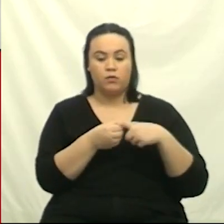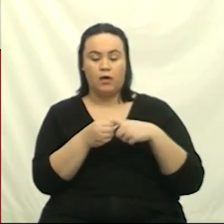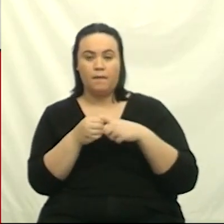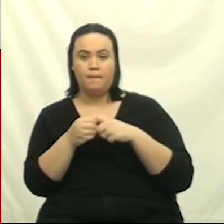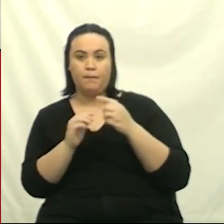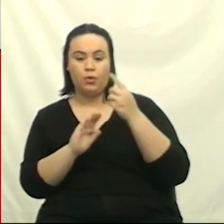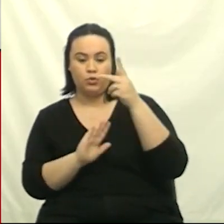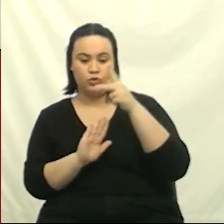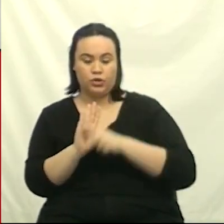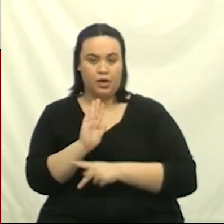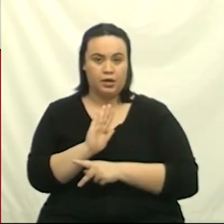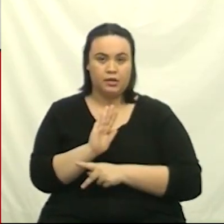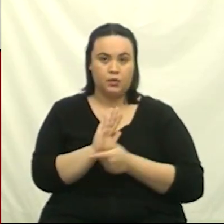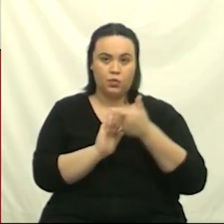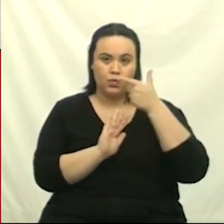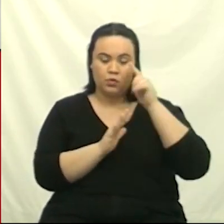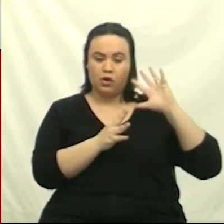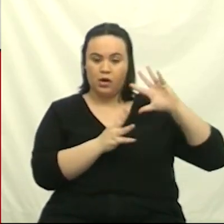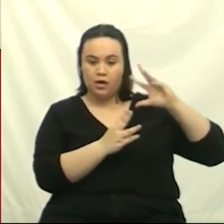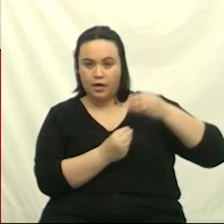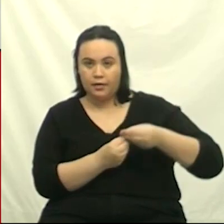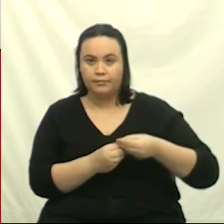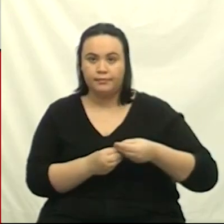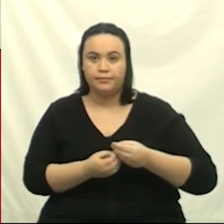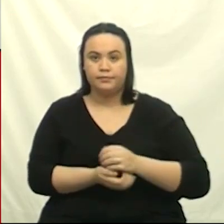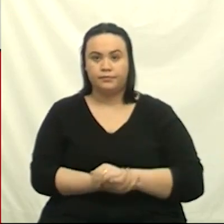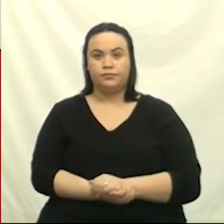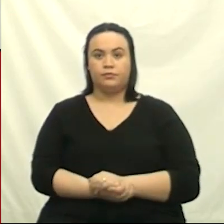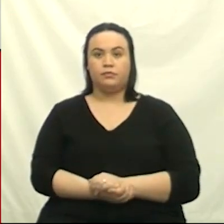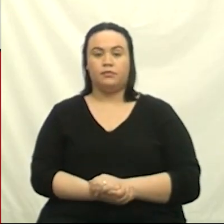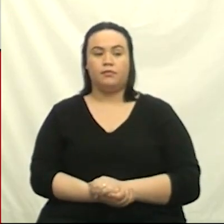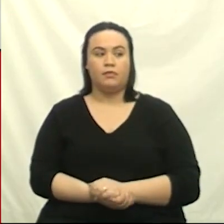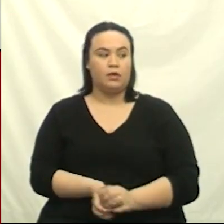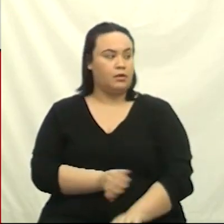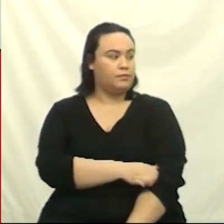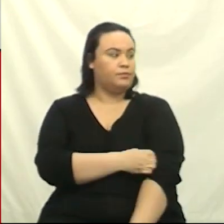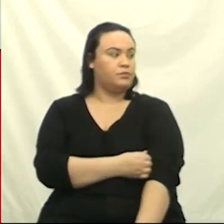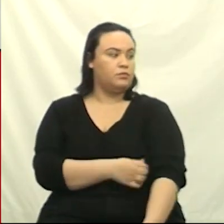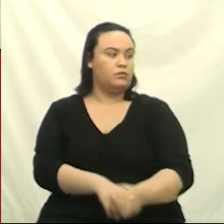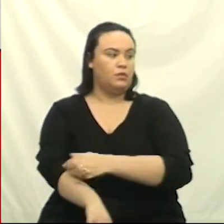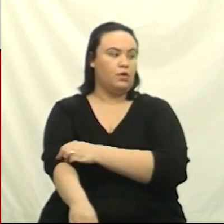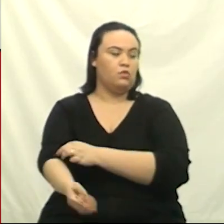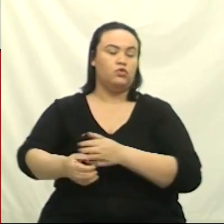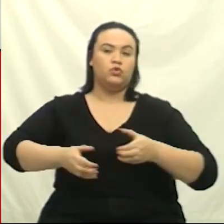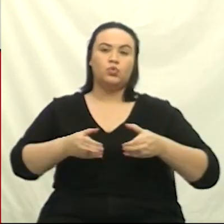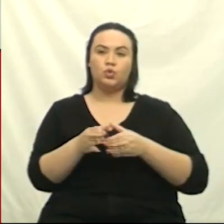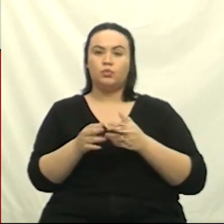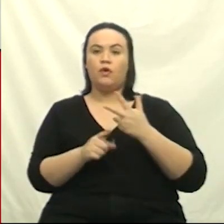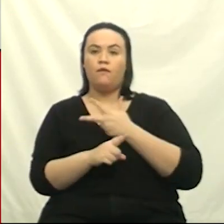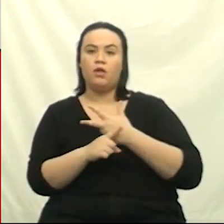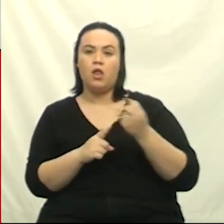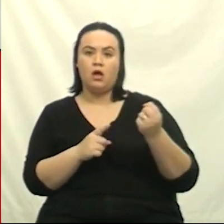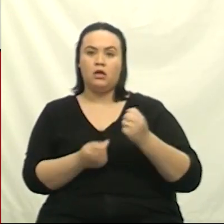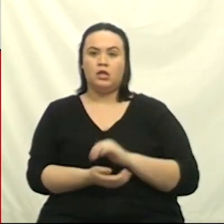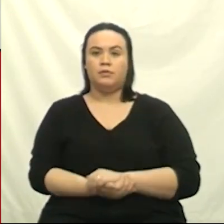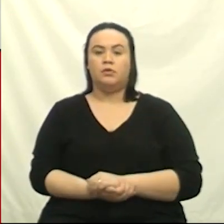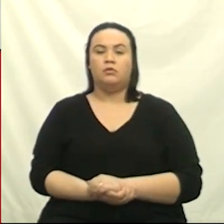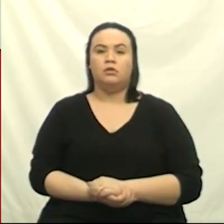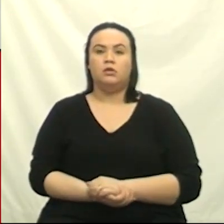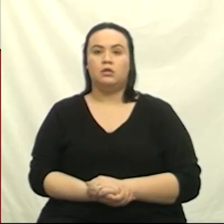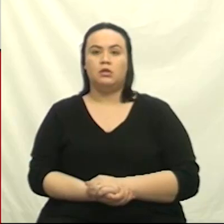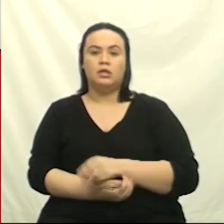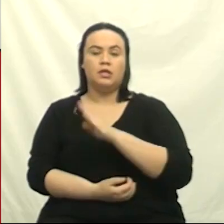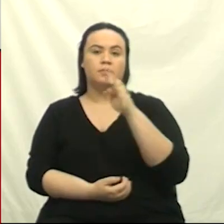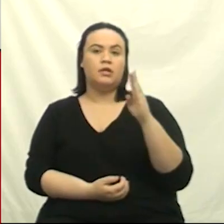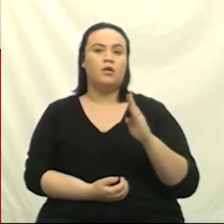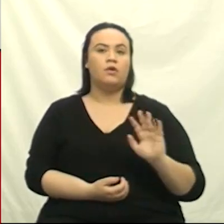e resgatar vítimas agora os times vitoriosos se preparam para a etapa nacional que